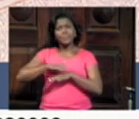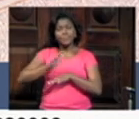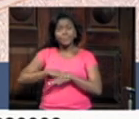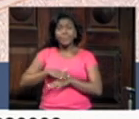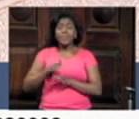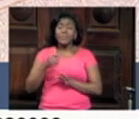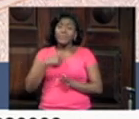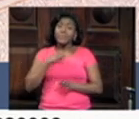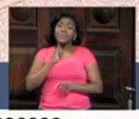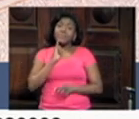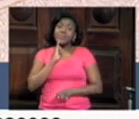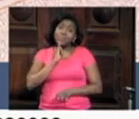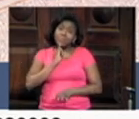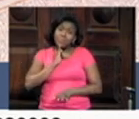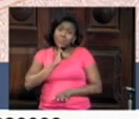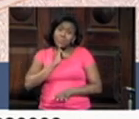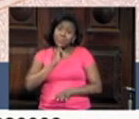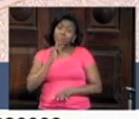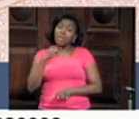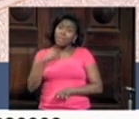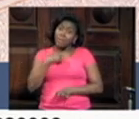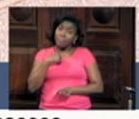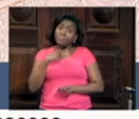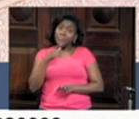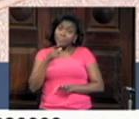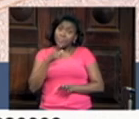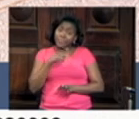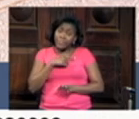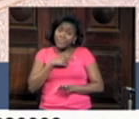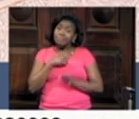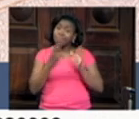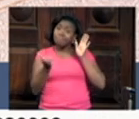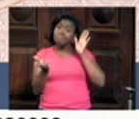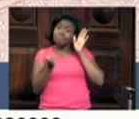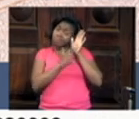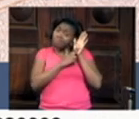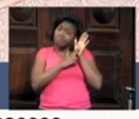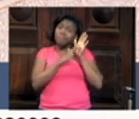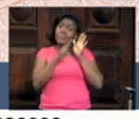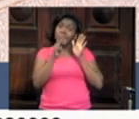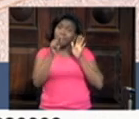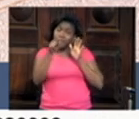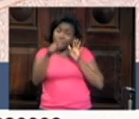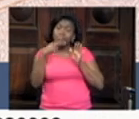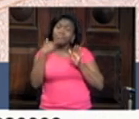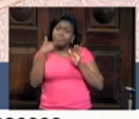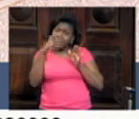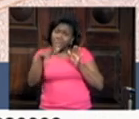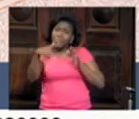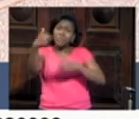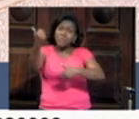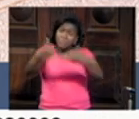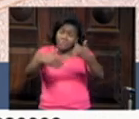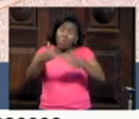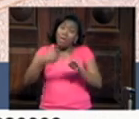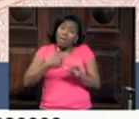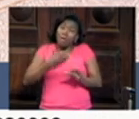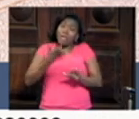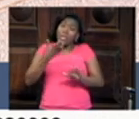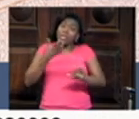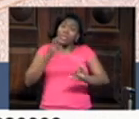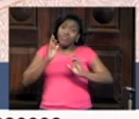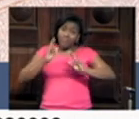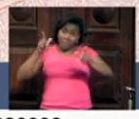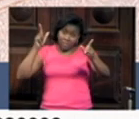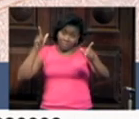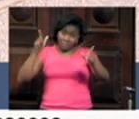Infelizmente, eu tenho que dar a mão à palmatória a tudo que Vossa Excelência falou. Eu gostaria que fosse diferente.